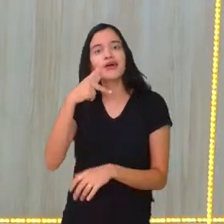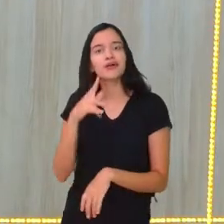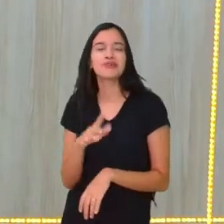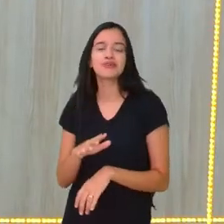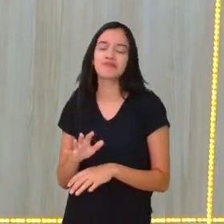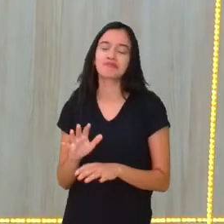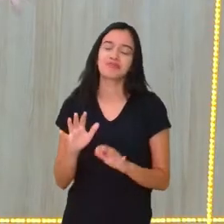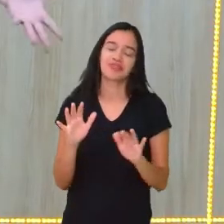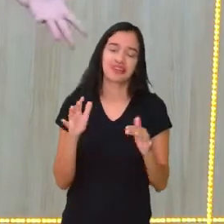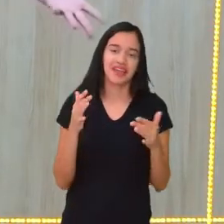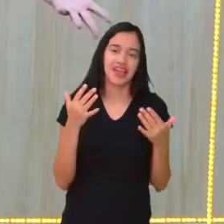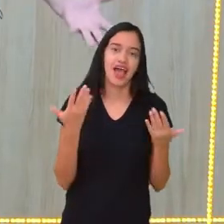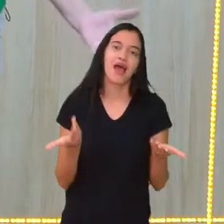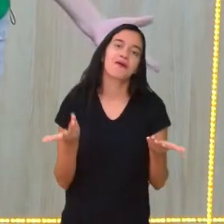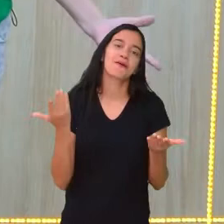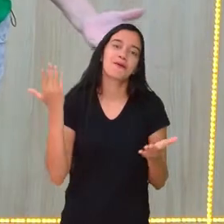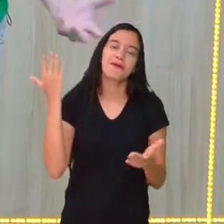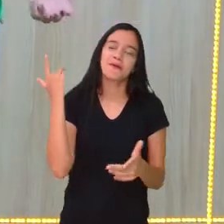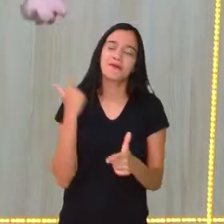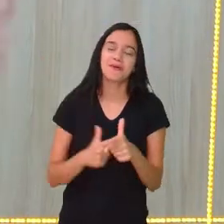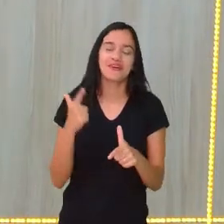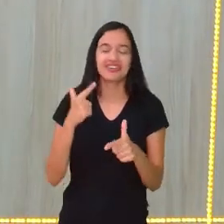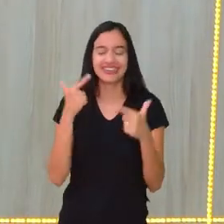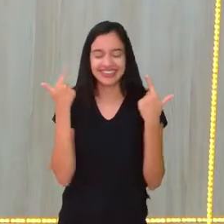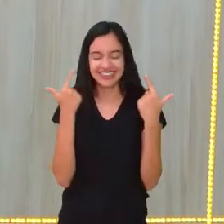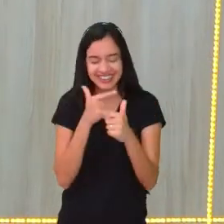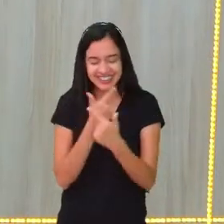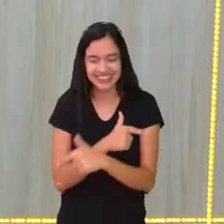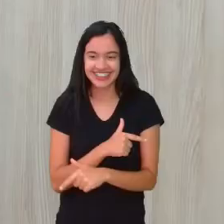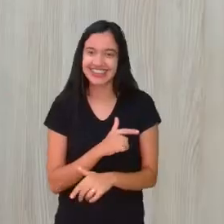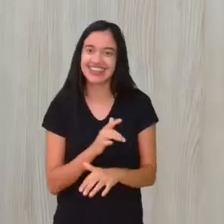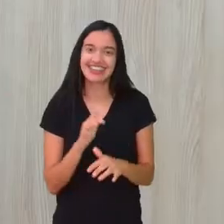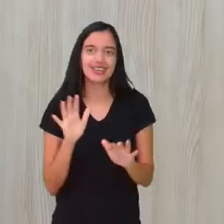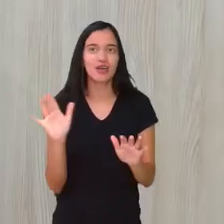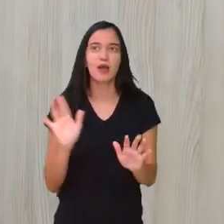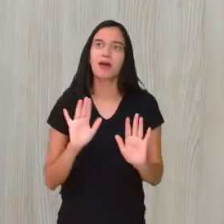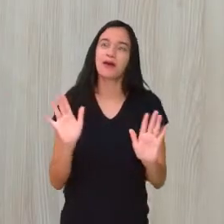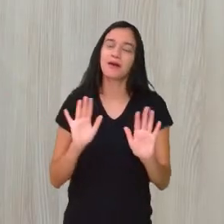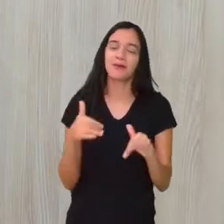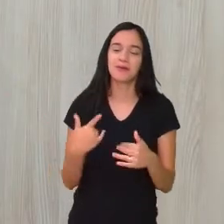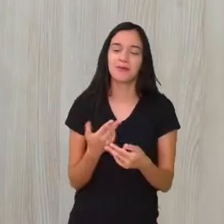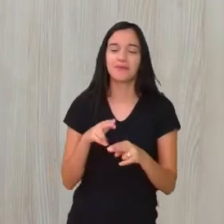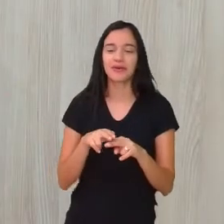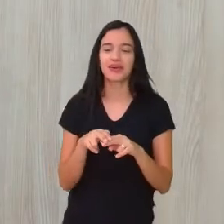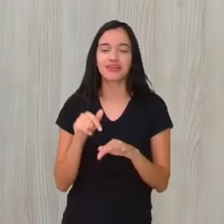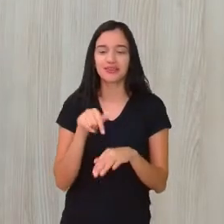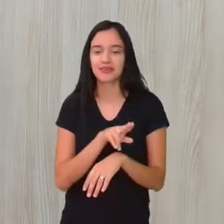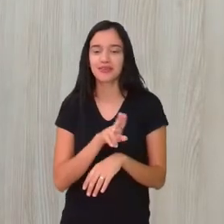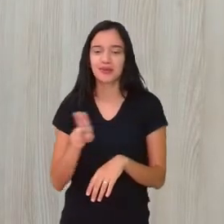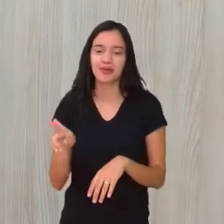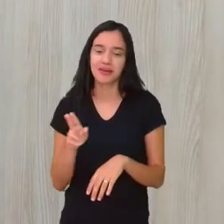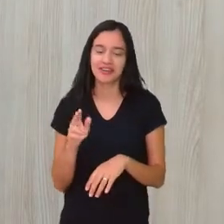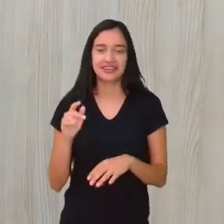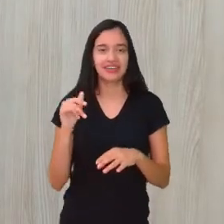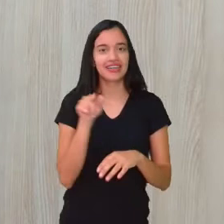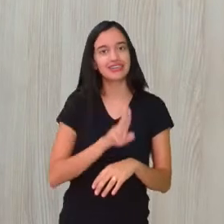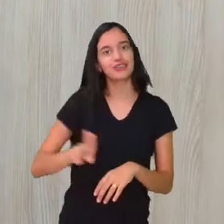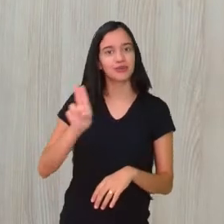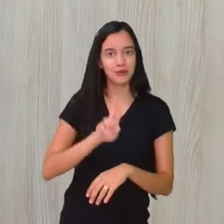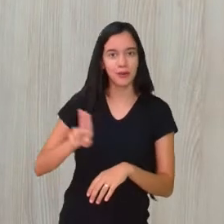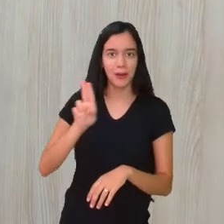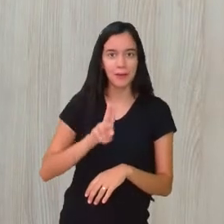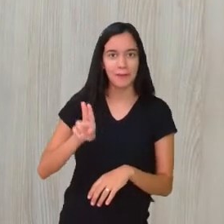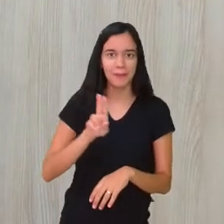gente. Qual o problema com essa palavra? Não, é porque por causa do nome, né? Vem do nome a gente